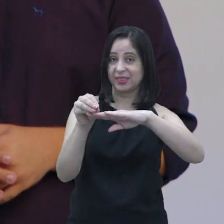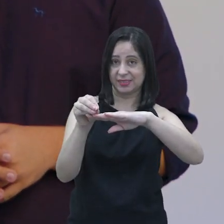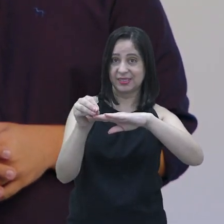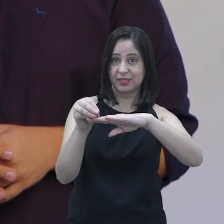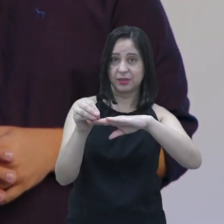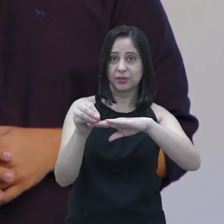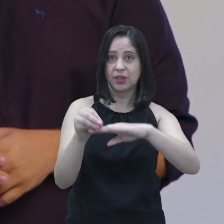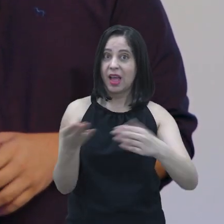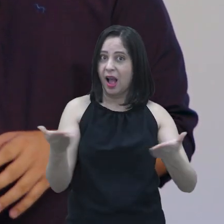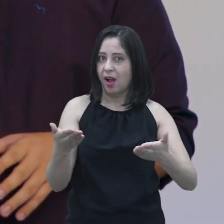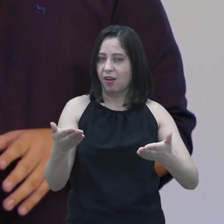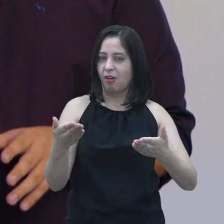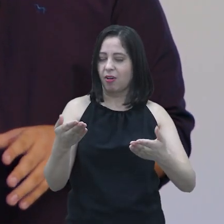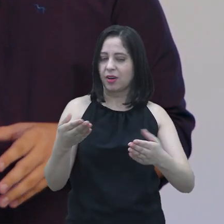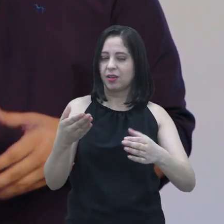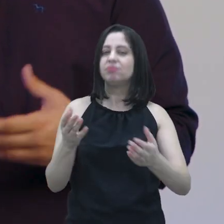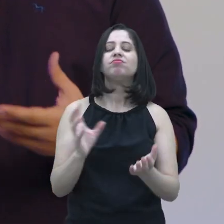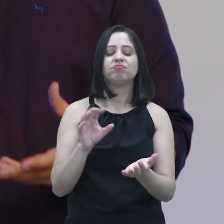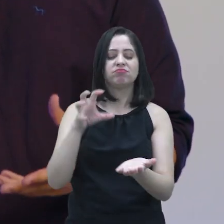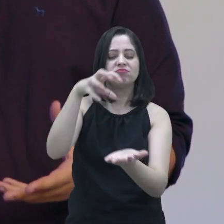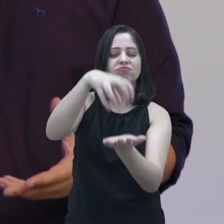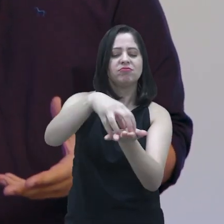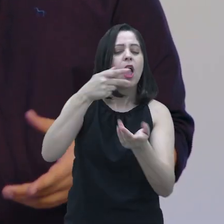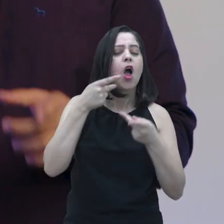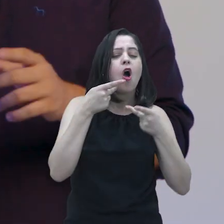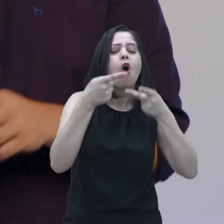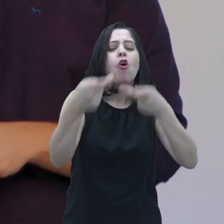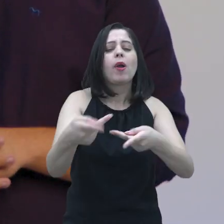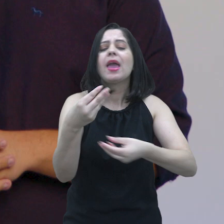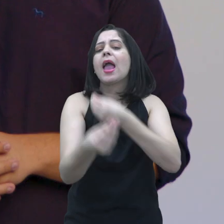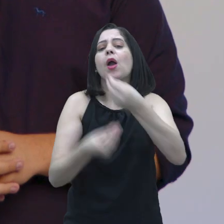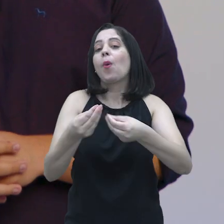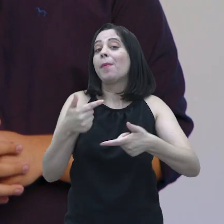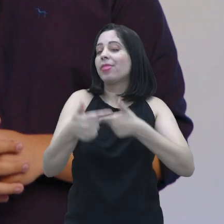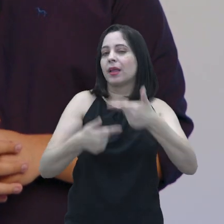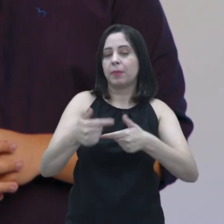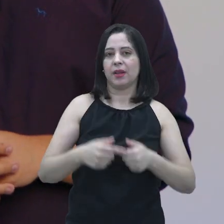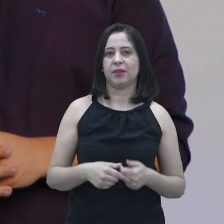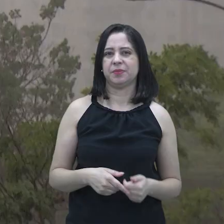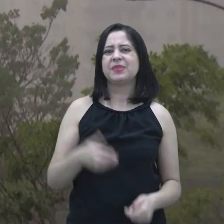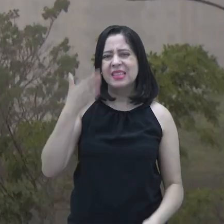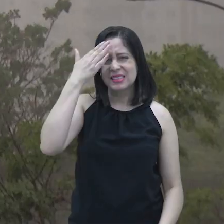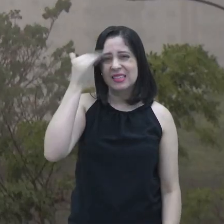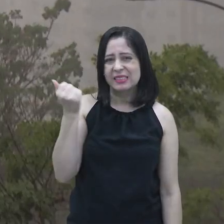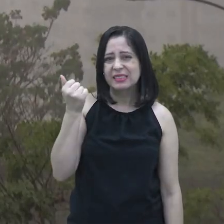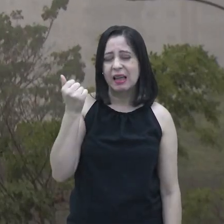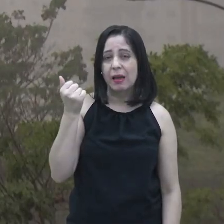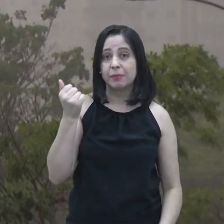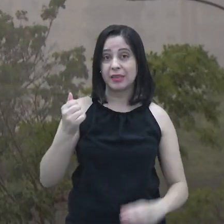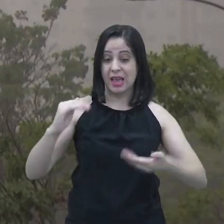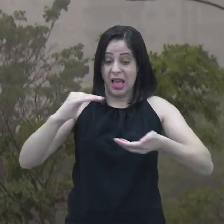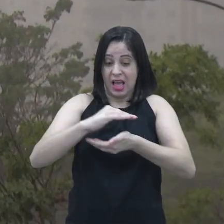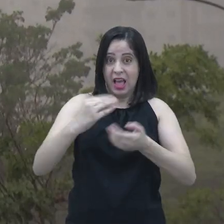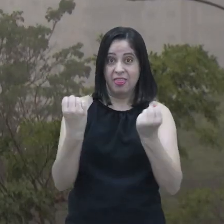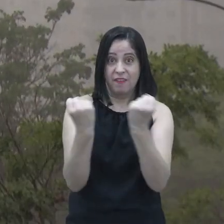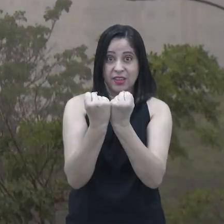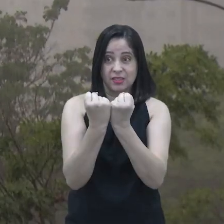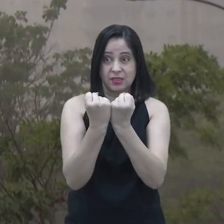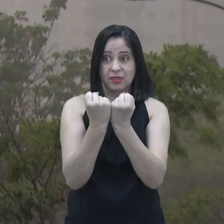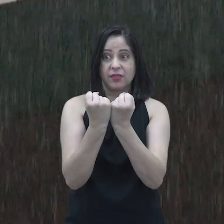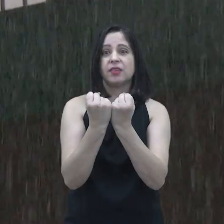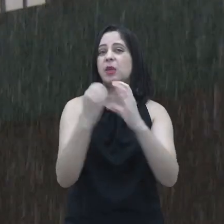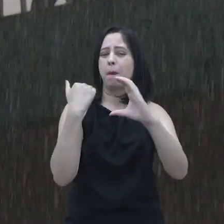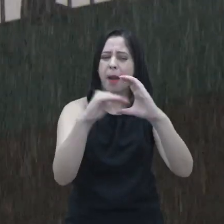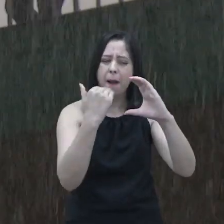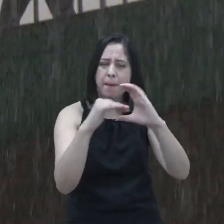Inovação Tecnológica. Eu te convido a conhecer com a gente como é feito o trabalho por lá. Sabe aqueles alertas da Defesa